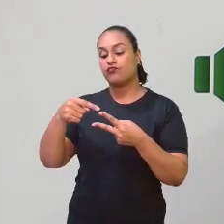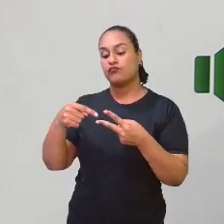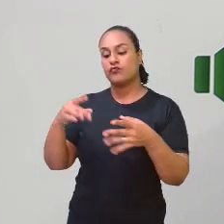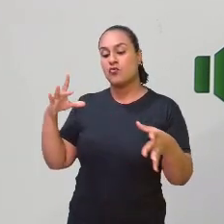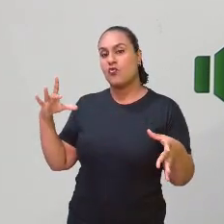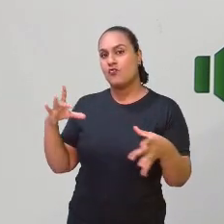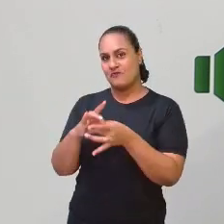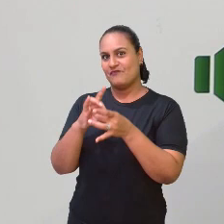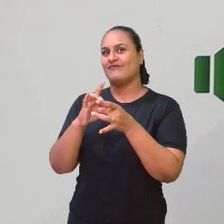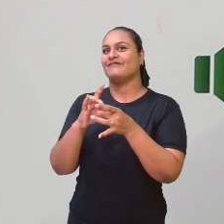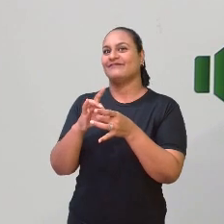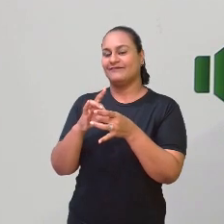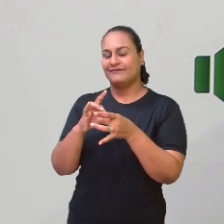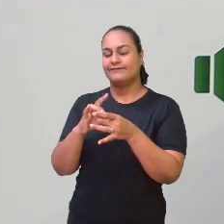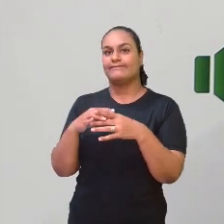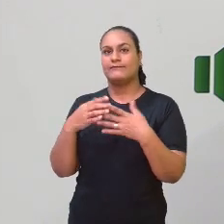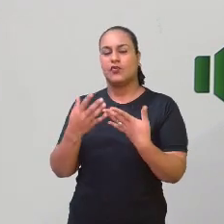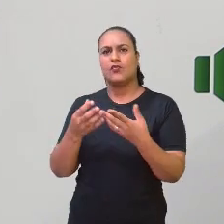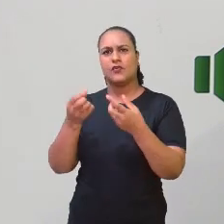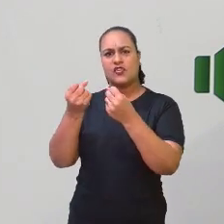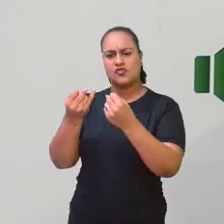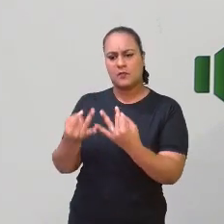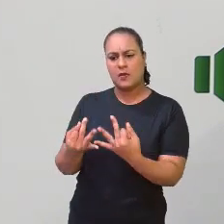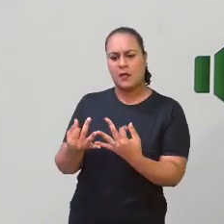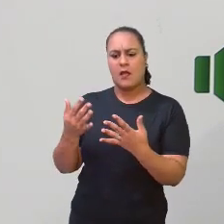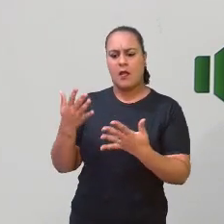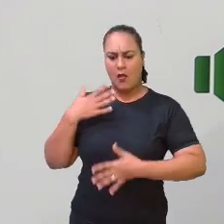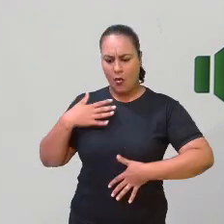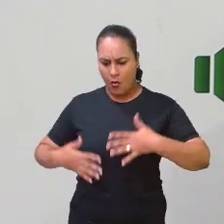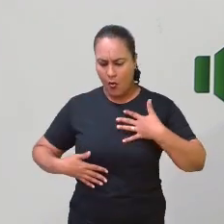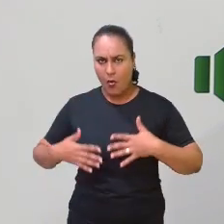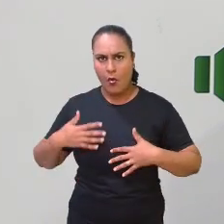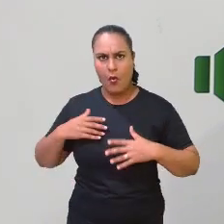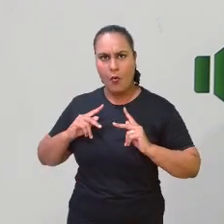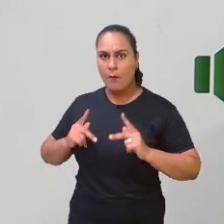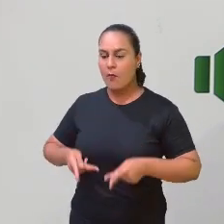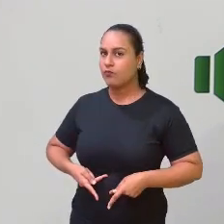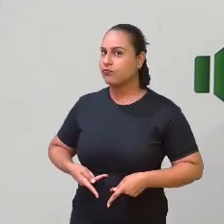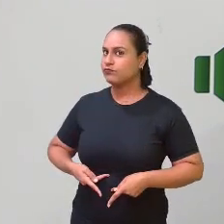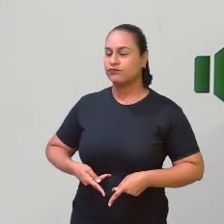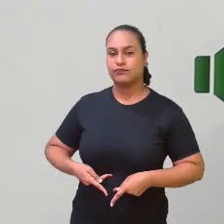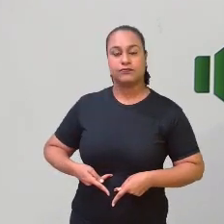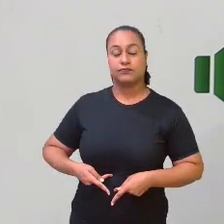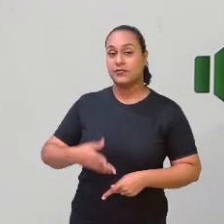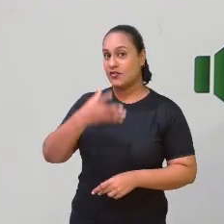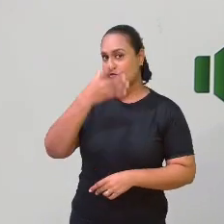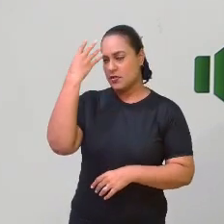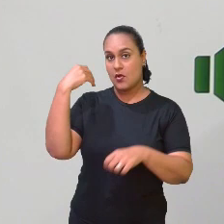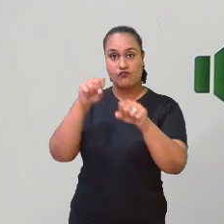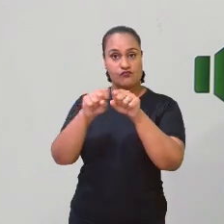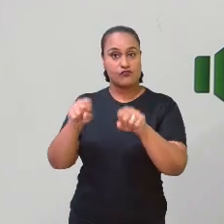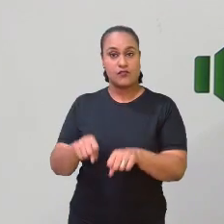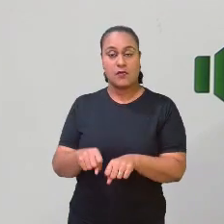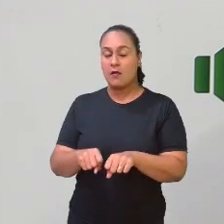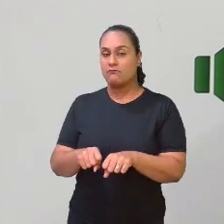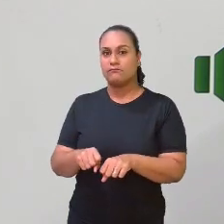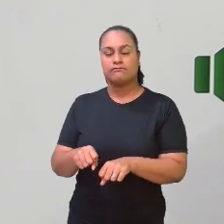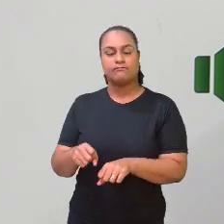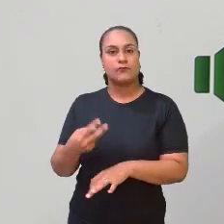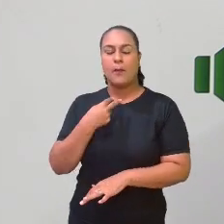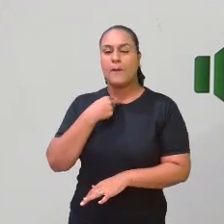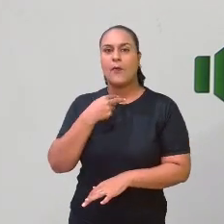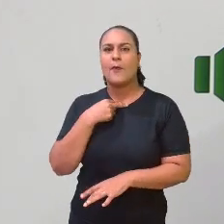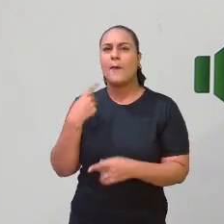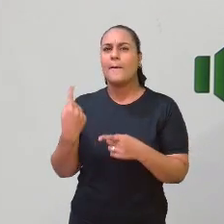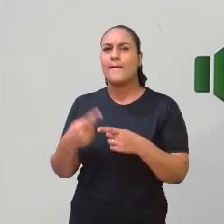na verdade, né? Quando a gente fala de corpo humano, a gente não pode esquecer dos sistemas. Por quê? Porque